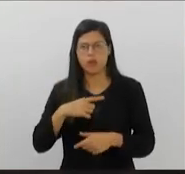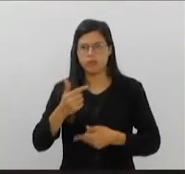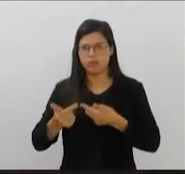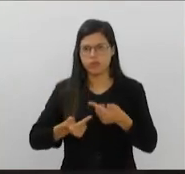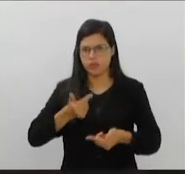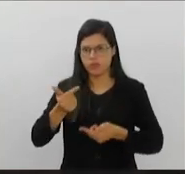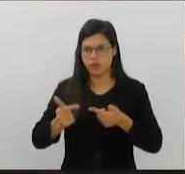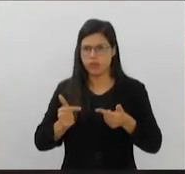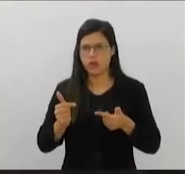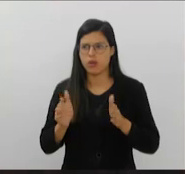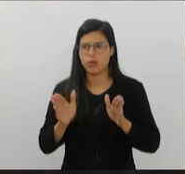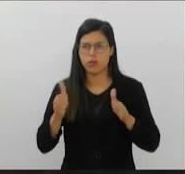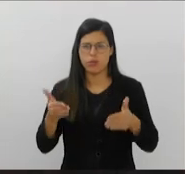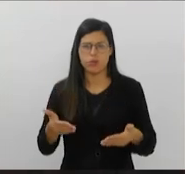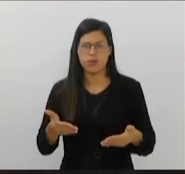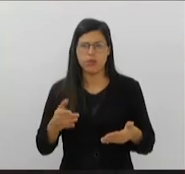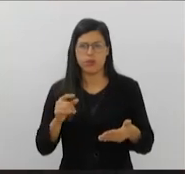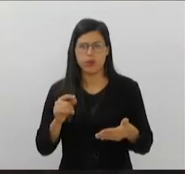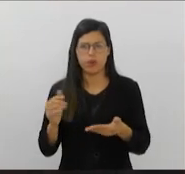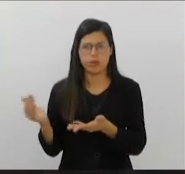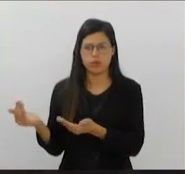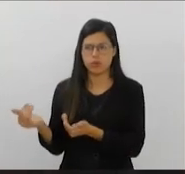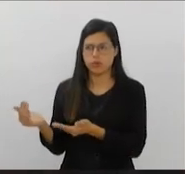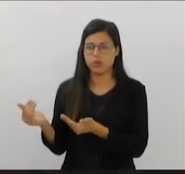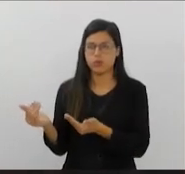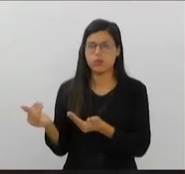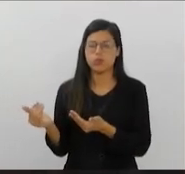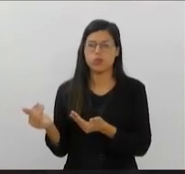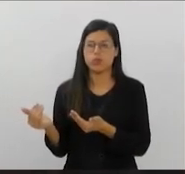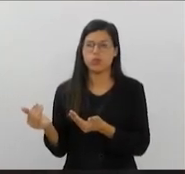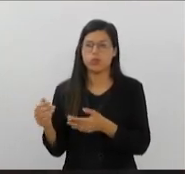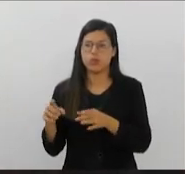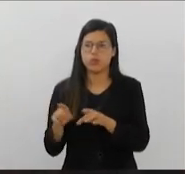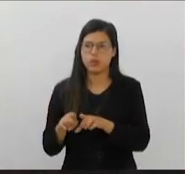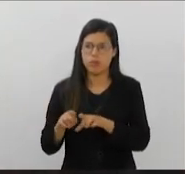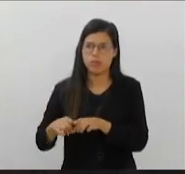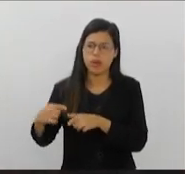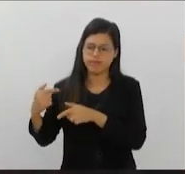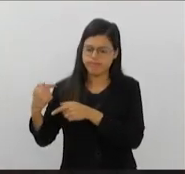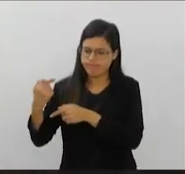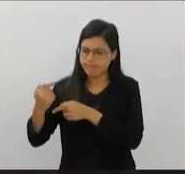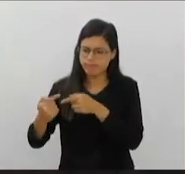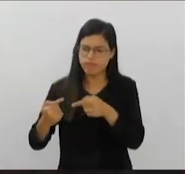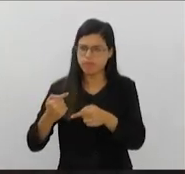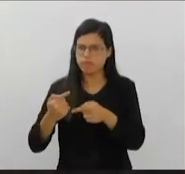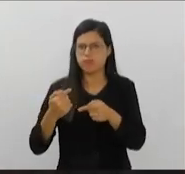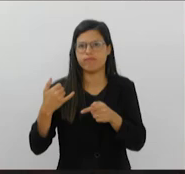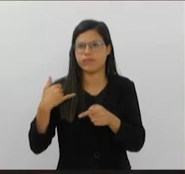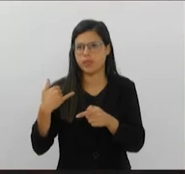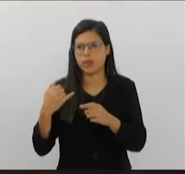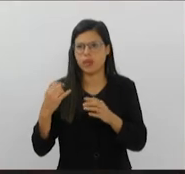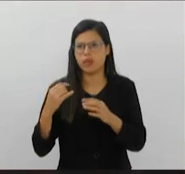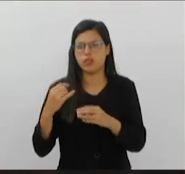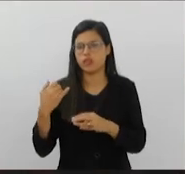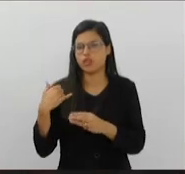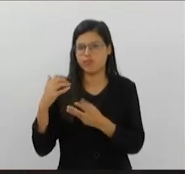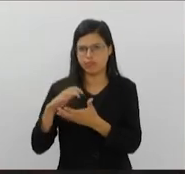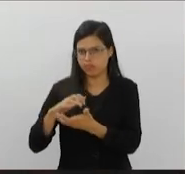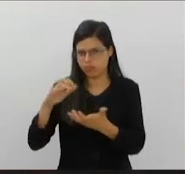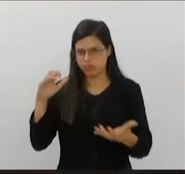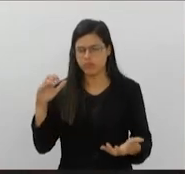voltado não somente para a juventude, mas um trabalho intergeracional, também para a terceira